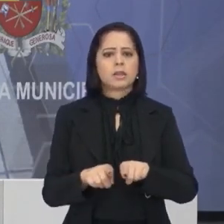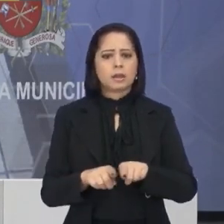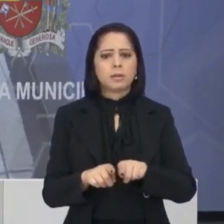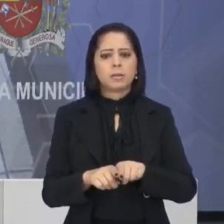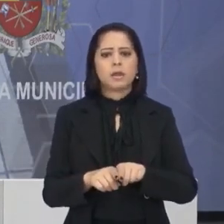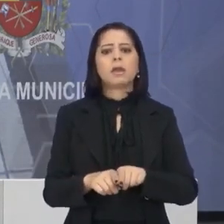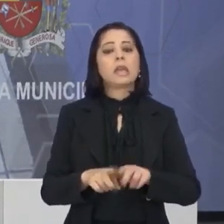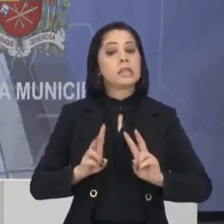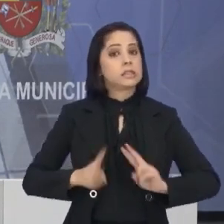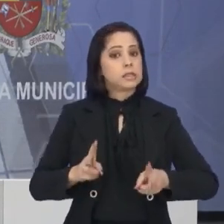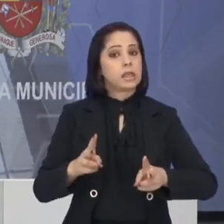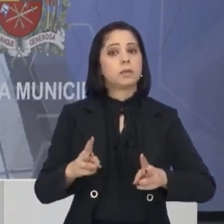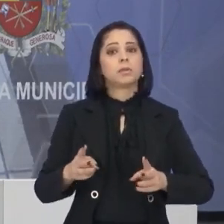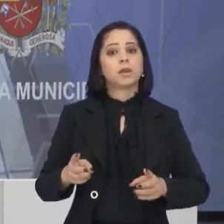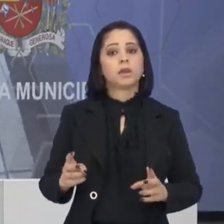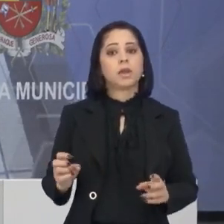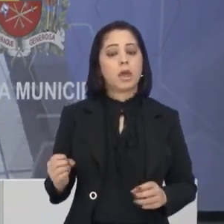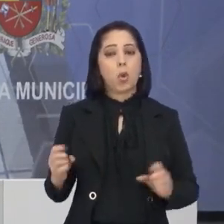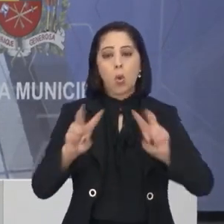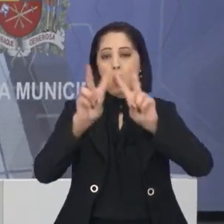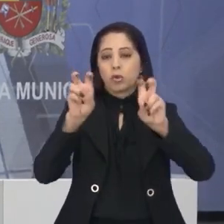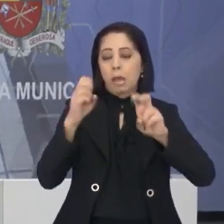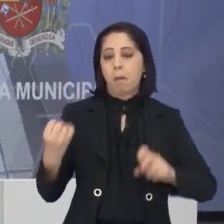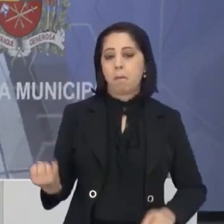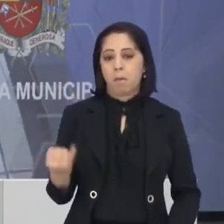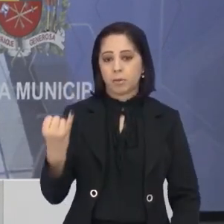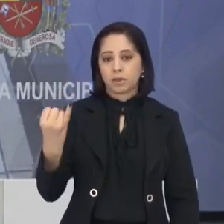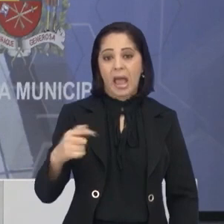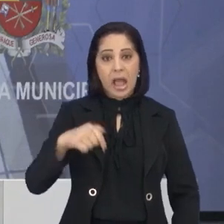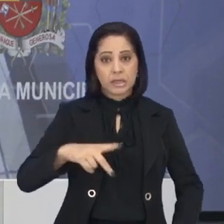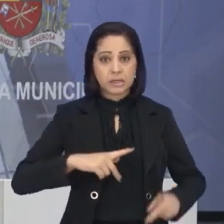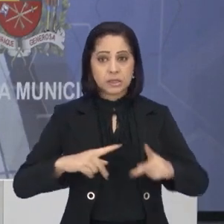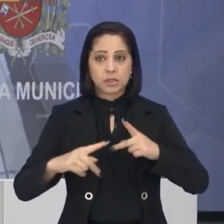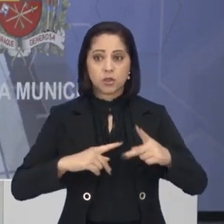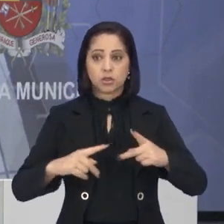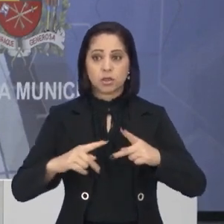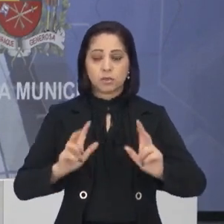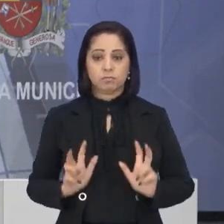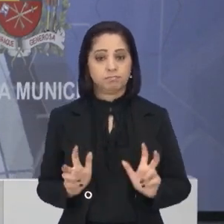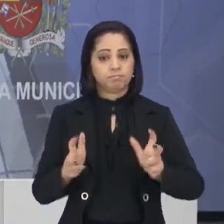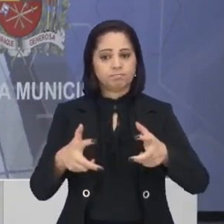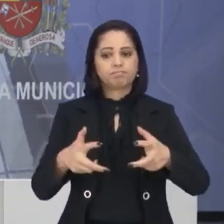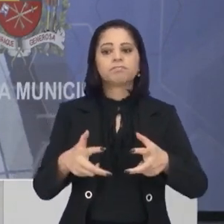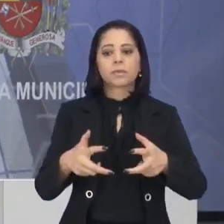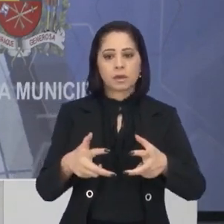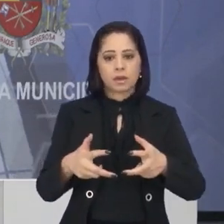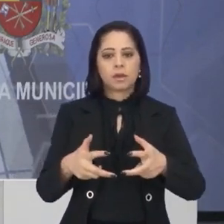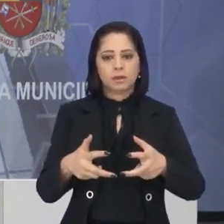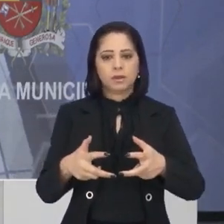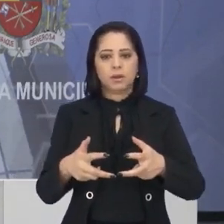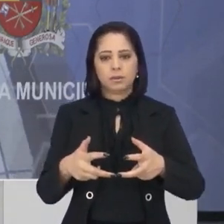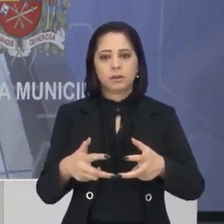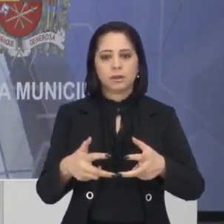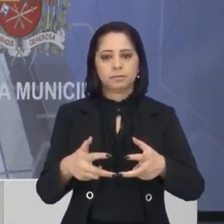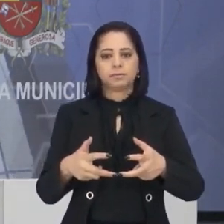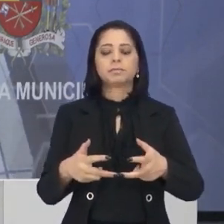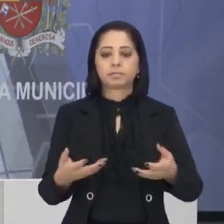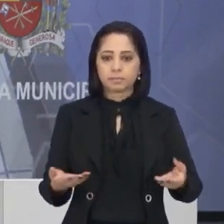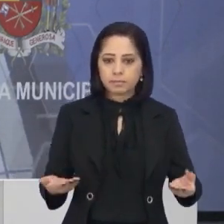tudo isso tem sido muito importante nós eh aqui em São José dos Campos na Câmara Municipal de São José dos Campos